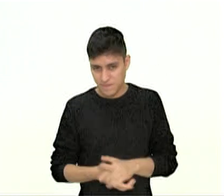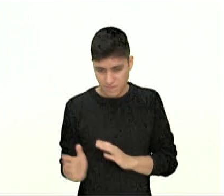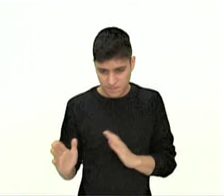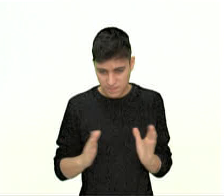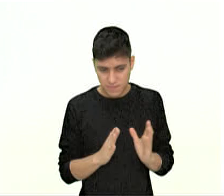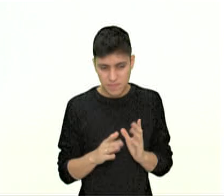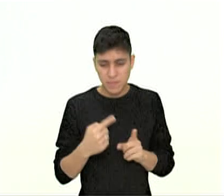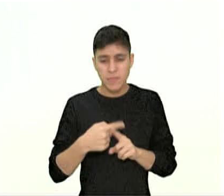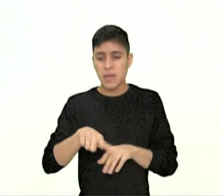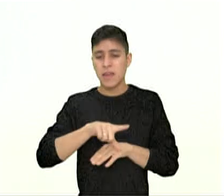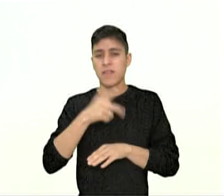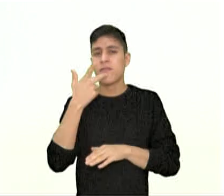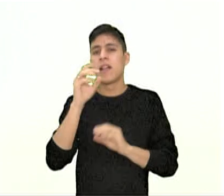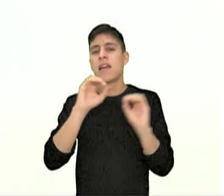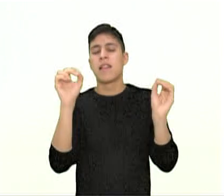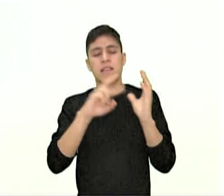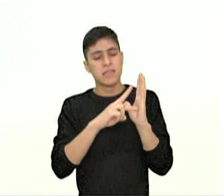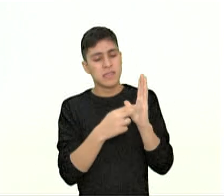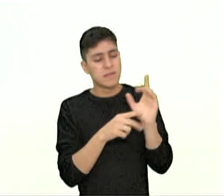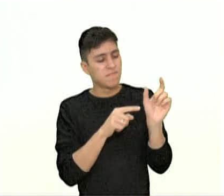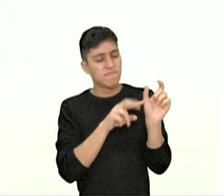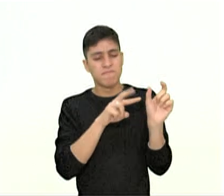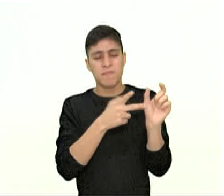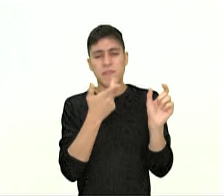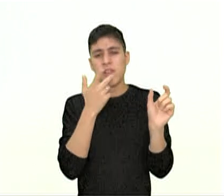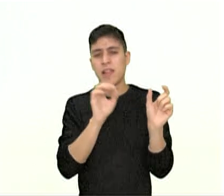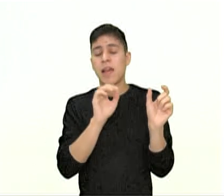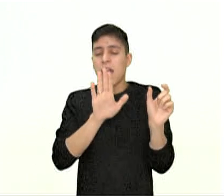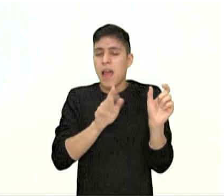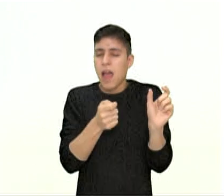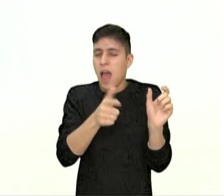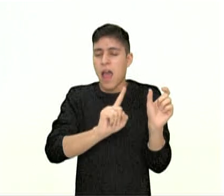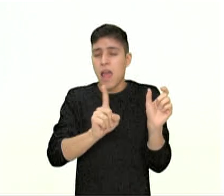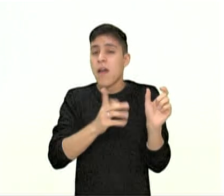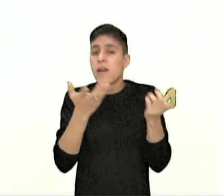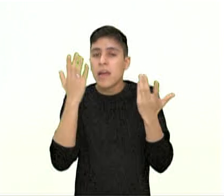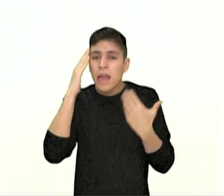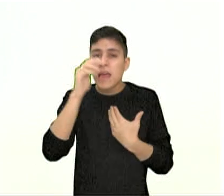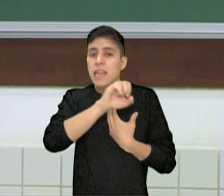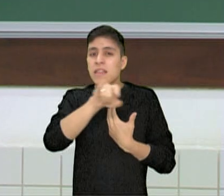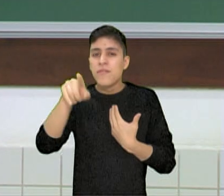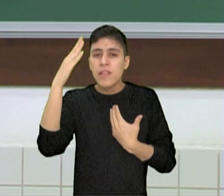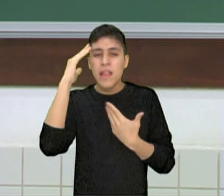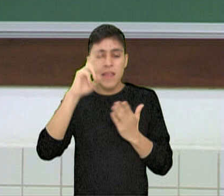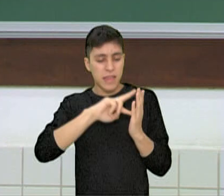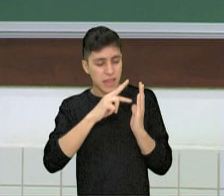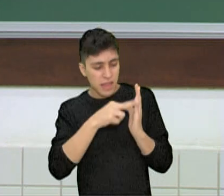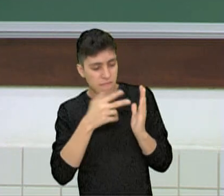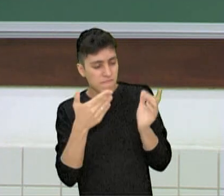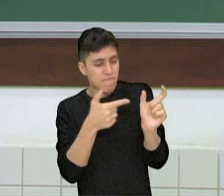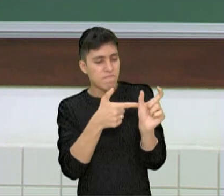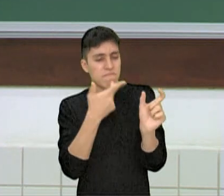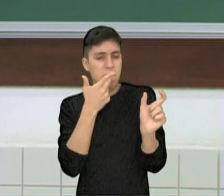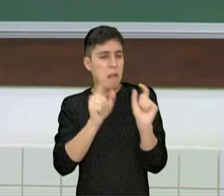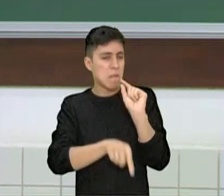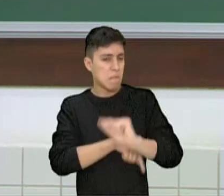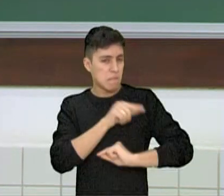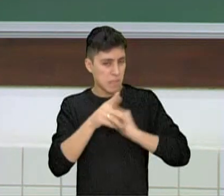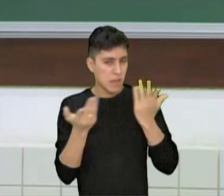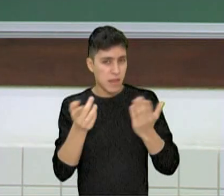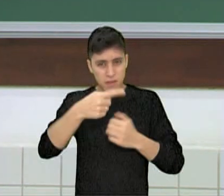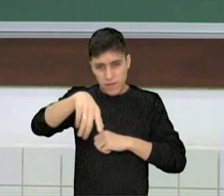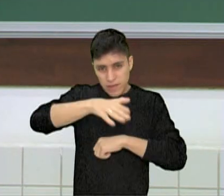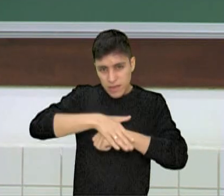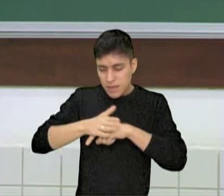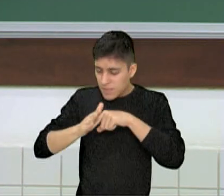por que eu não falei para vocês o que significa alquilamos? Porque eu quero saber. E aí, vocês sabem o que significa alquilamos?